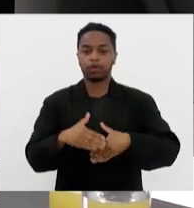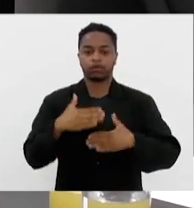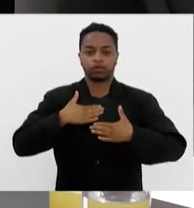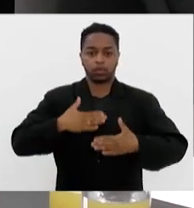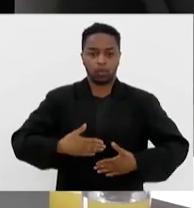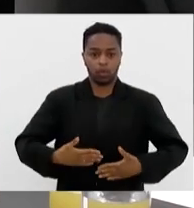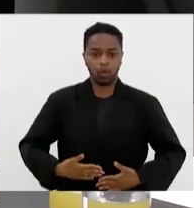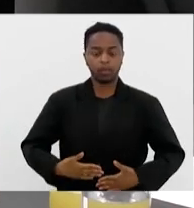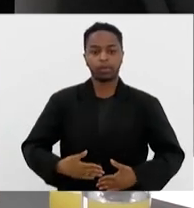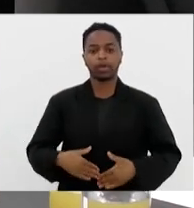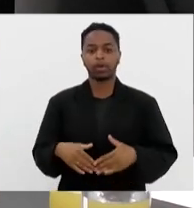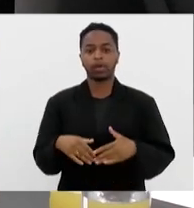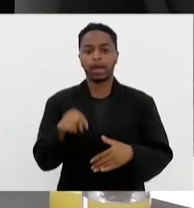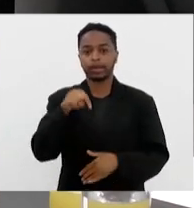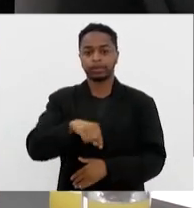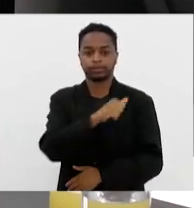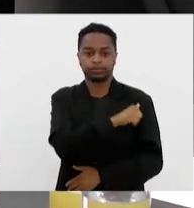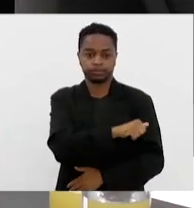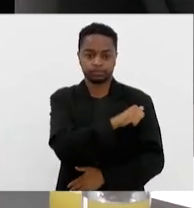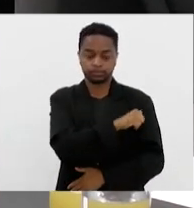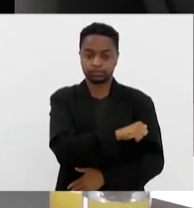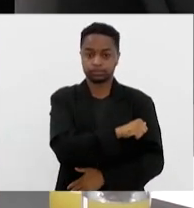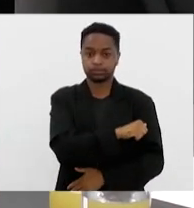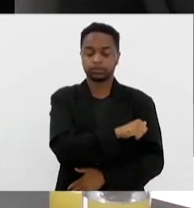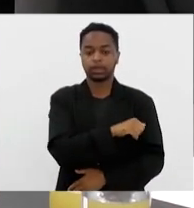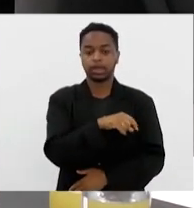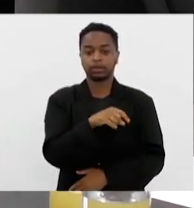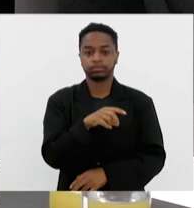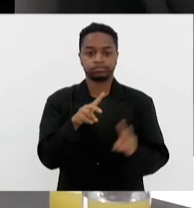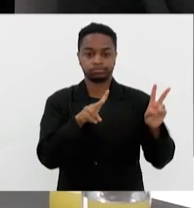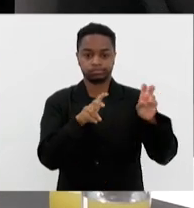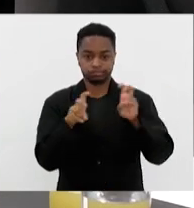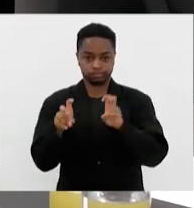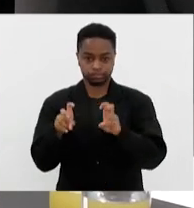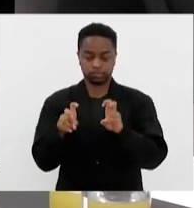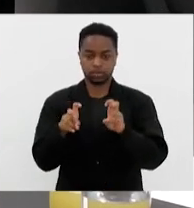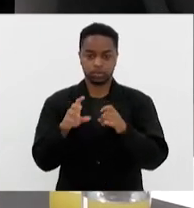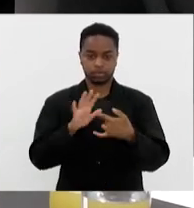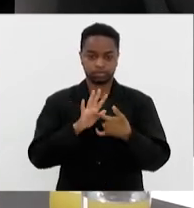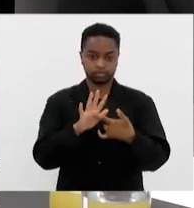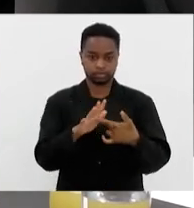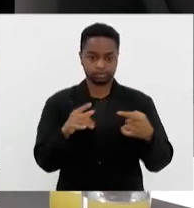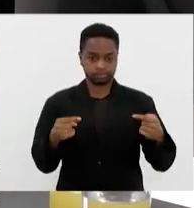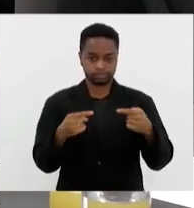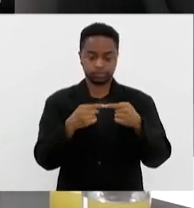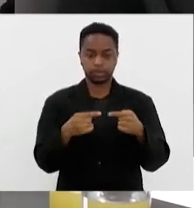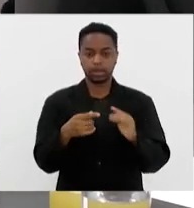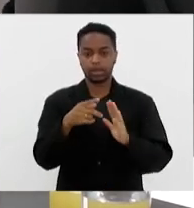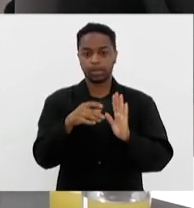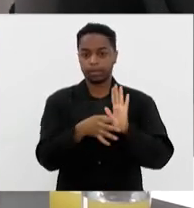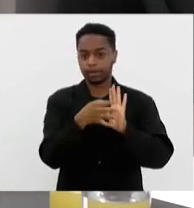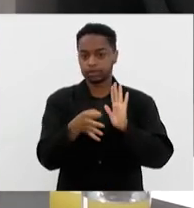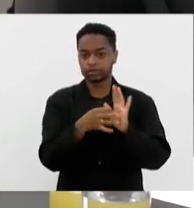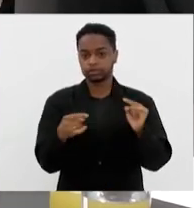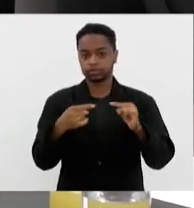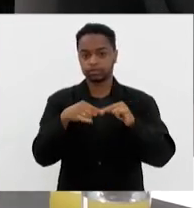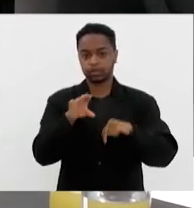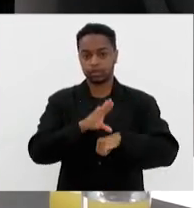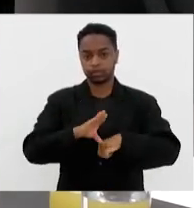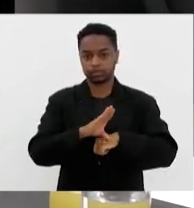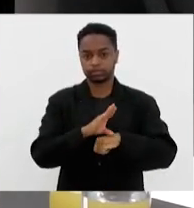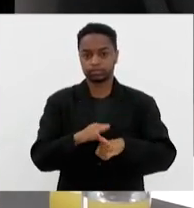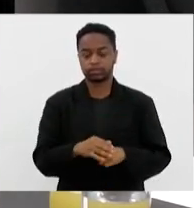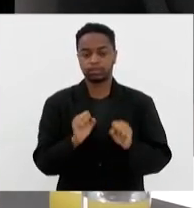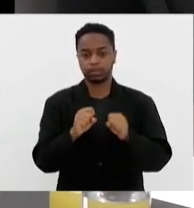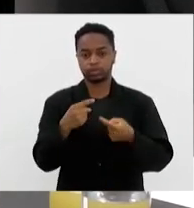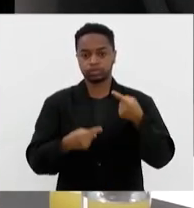públicos do Estado do Rio de Janeiro, na forma em que menciona. Parecer o deputado doutor Serginho é pela constitucionalidade.